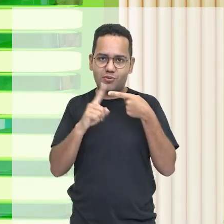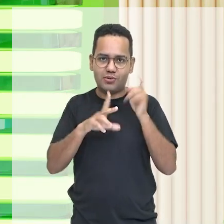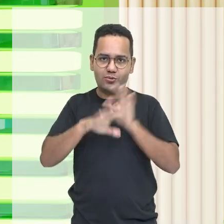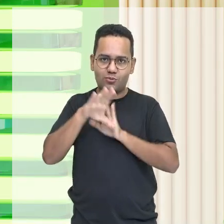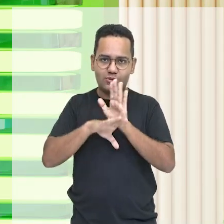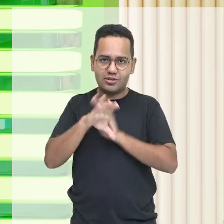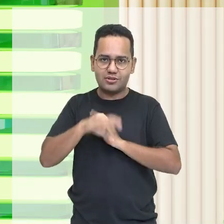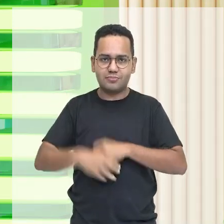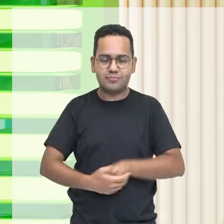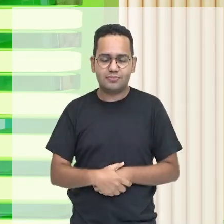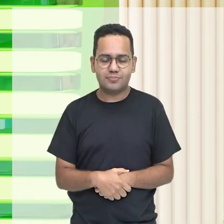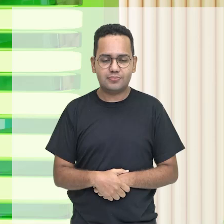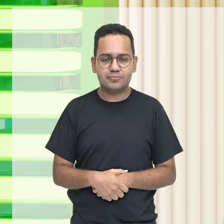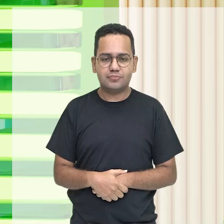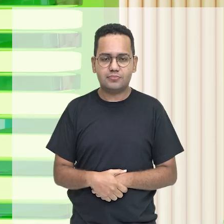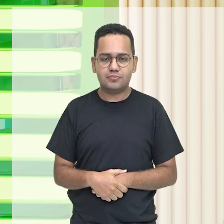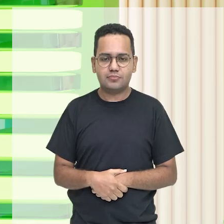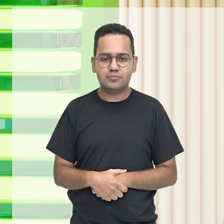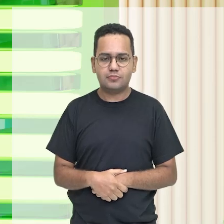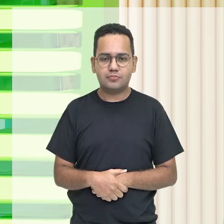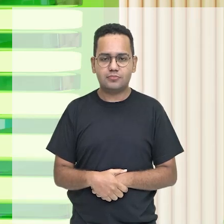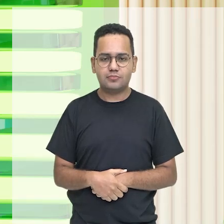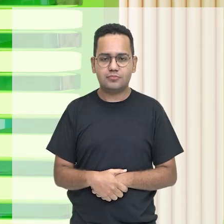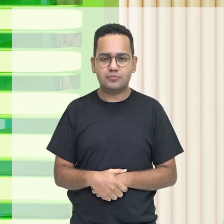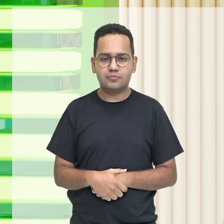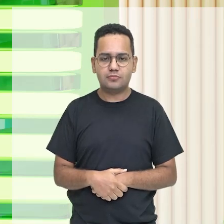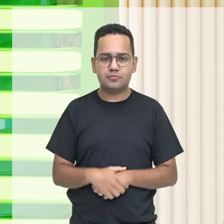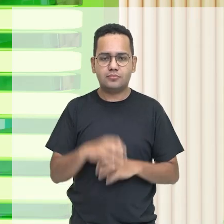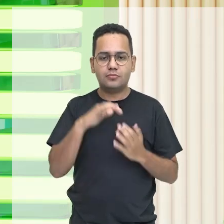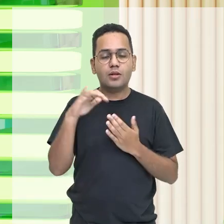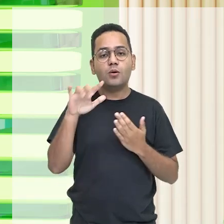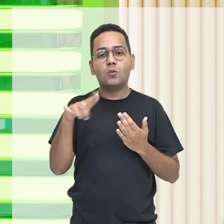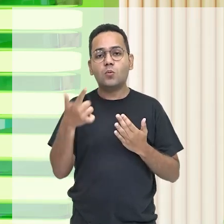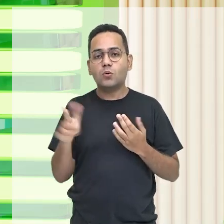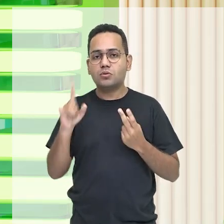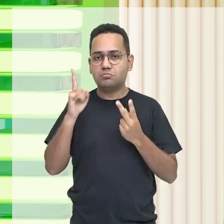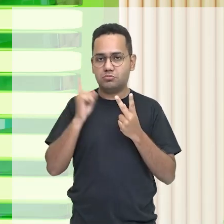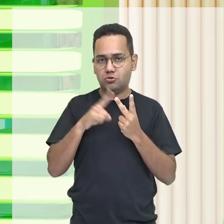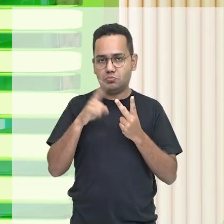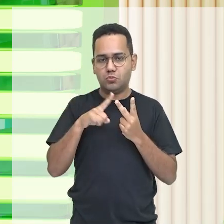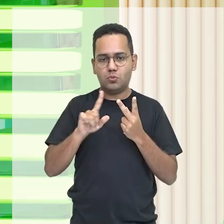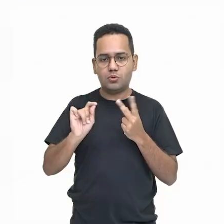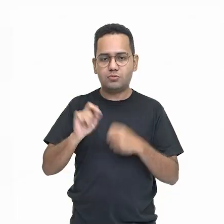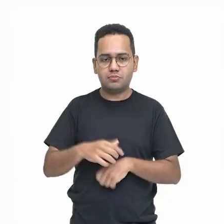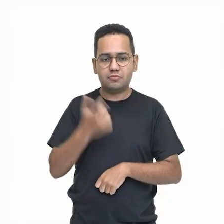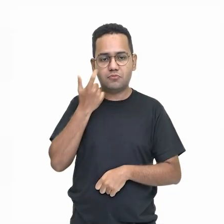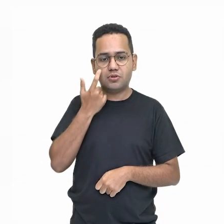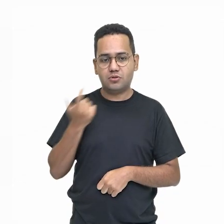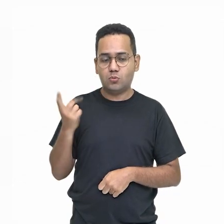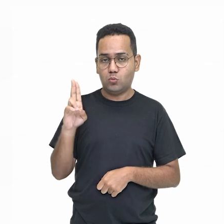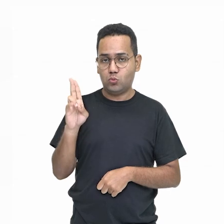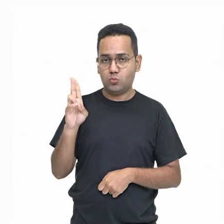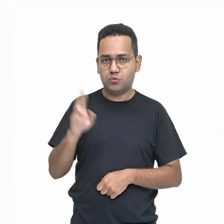nosso cotidiano. Um outro tipo de propagação nós temos aí, vejam,